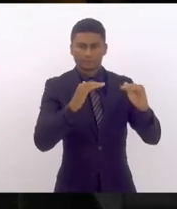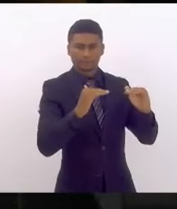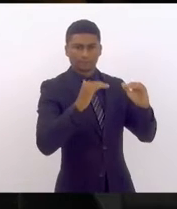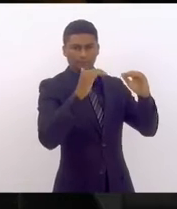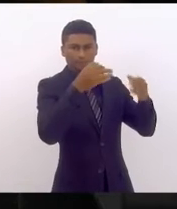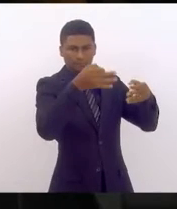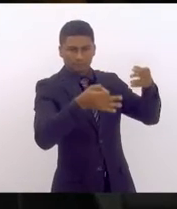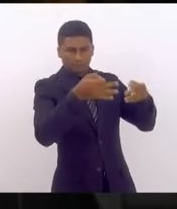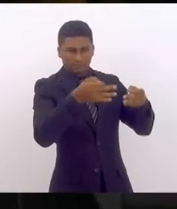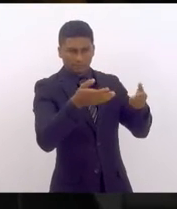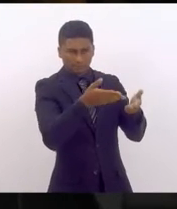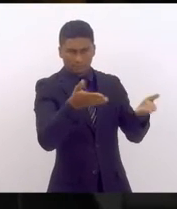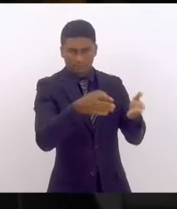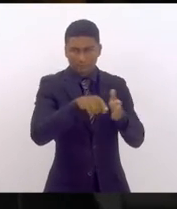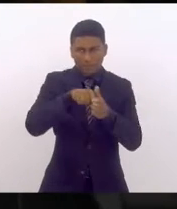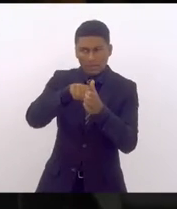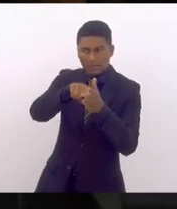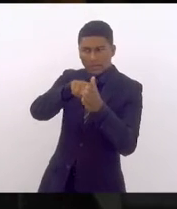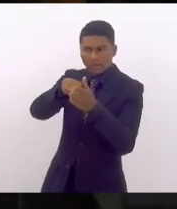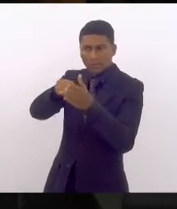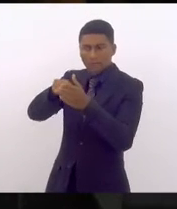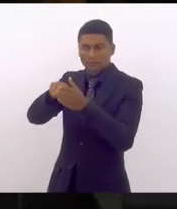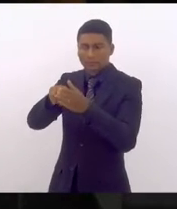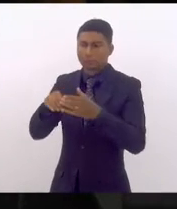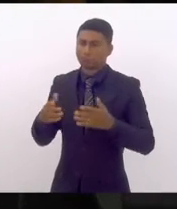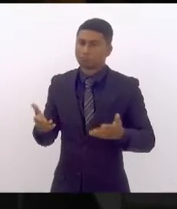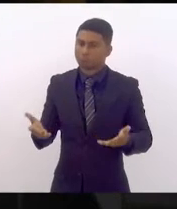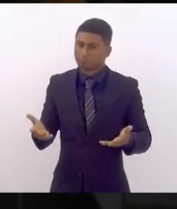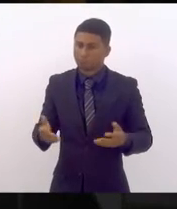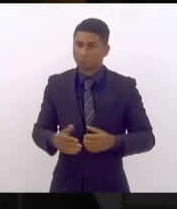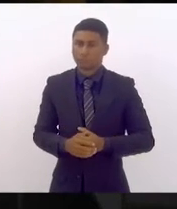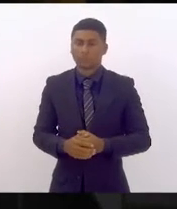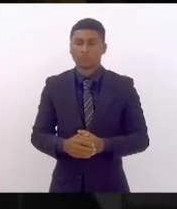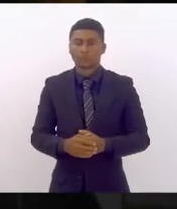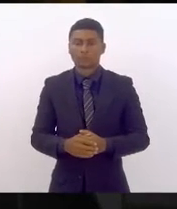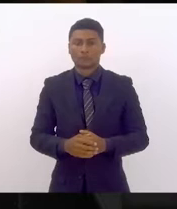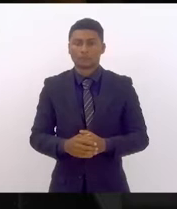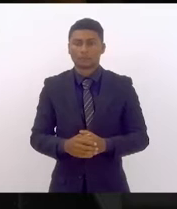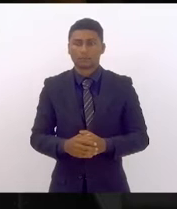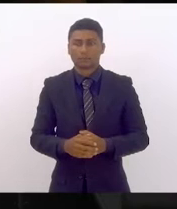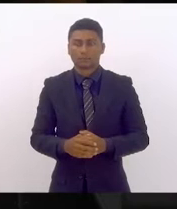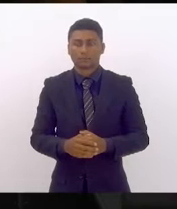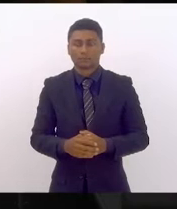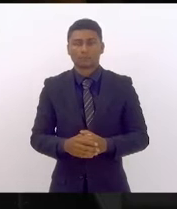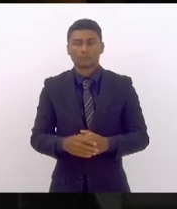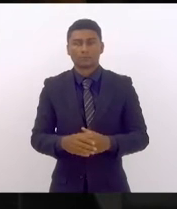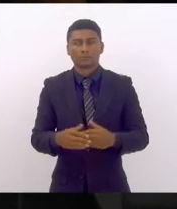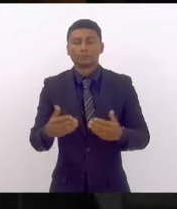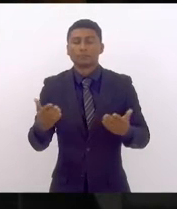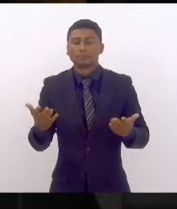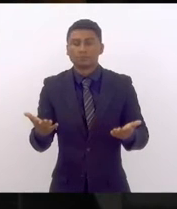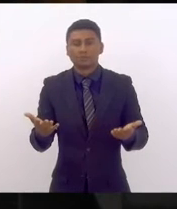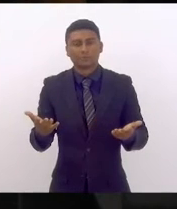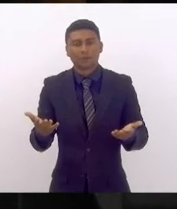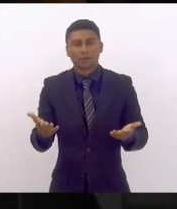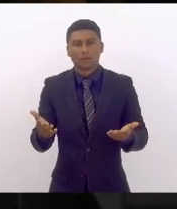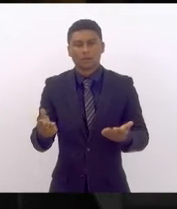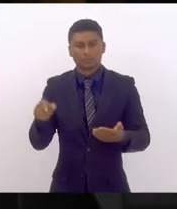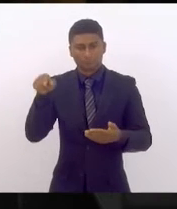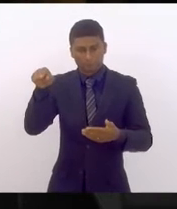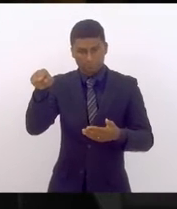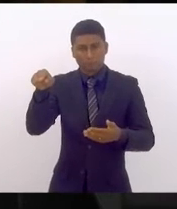independente senhora presidente de ter sido assunto que antecede o